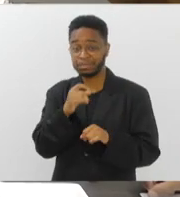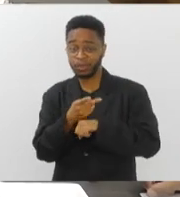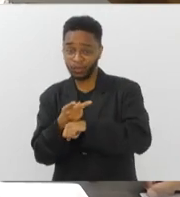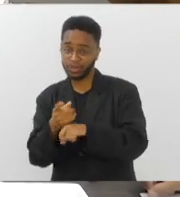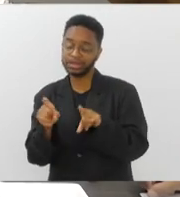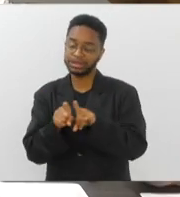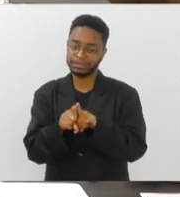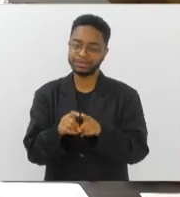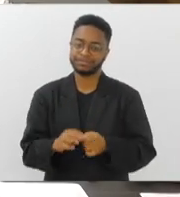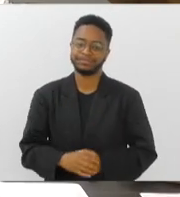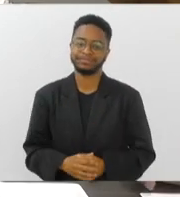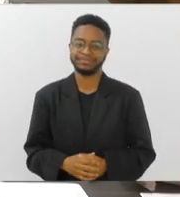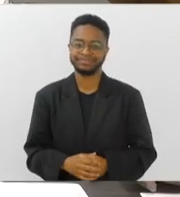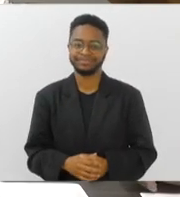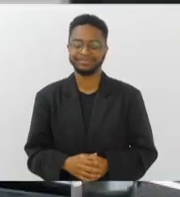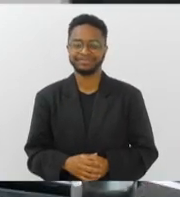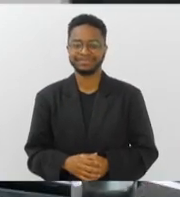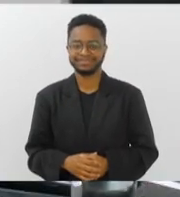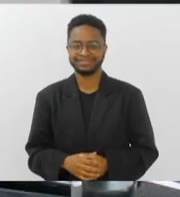também.